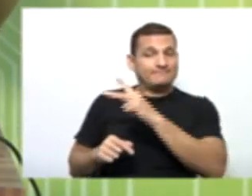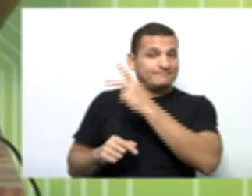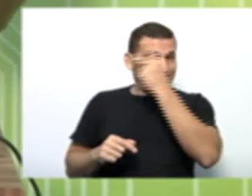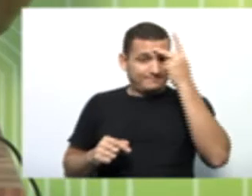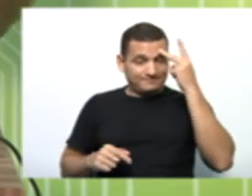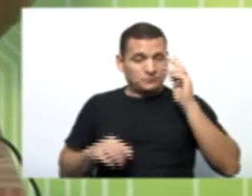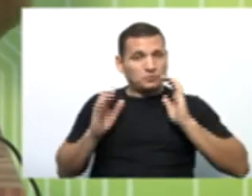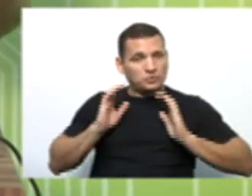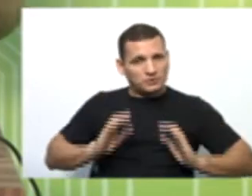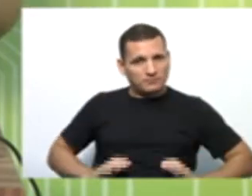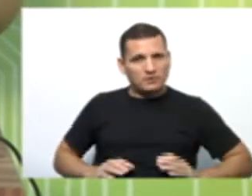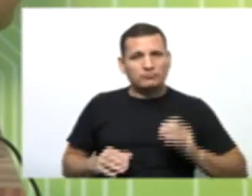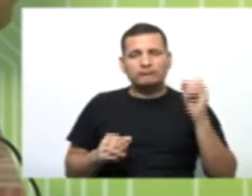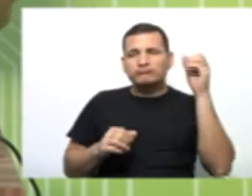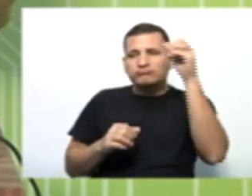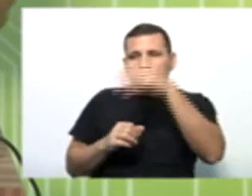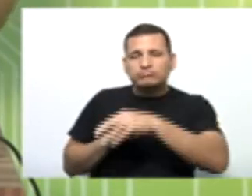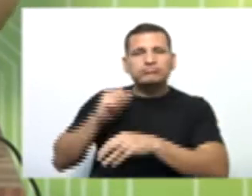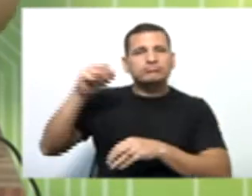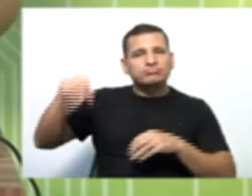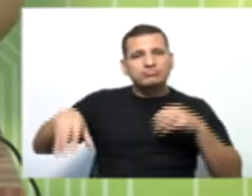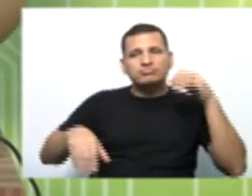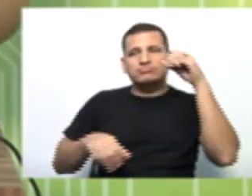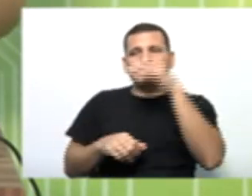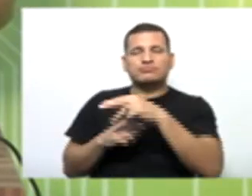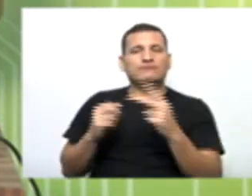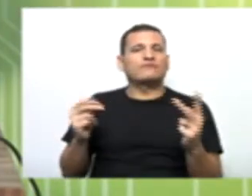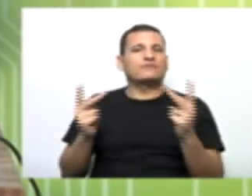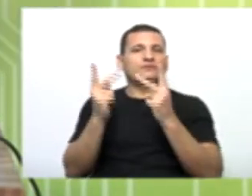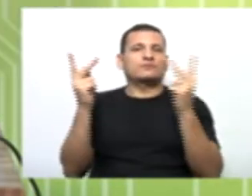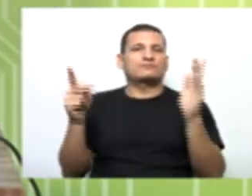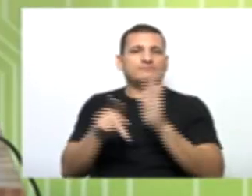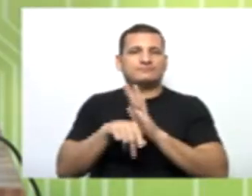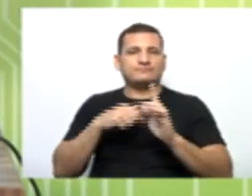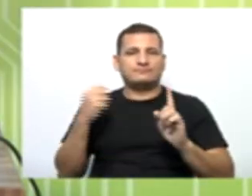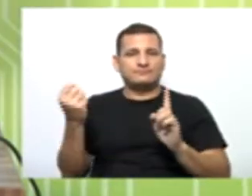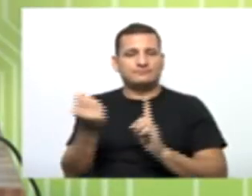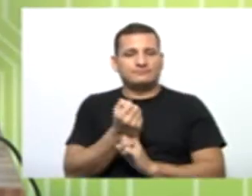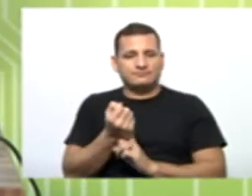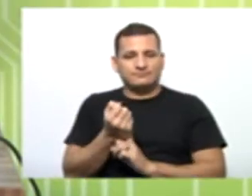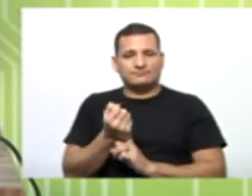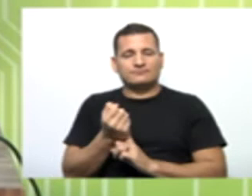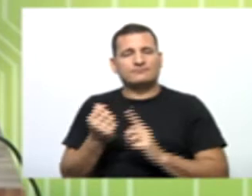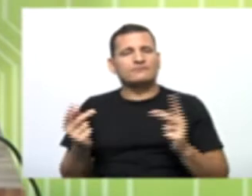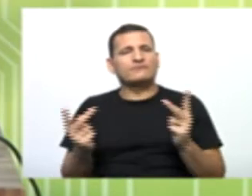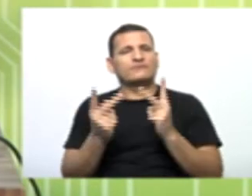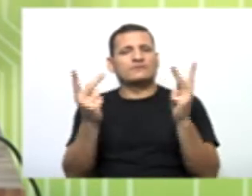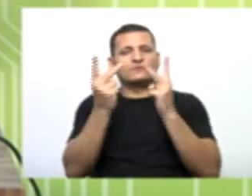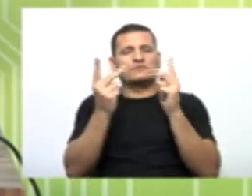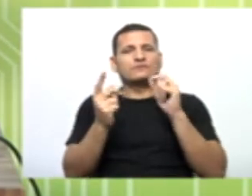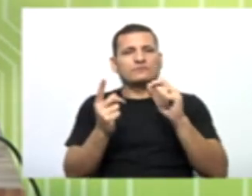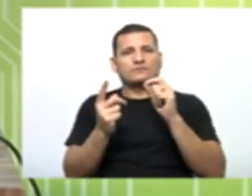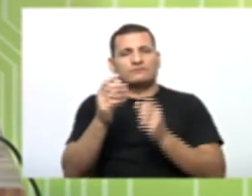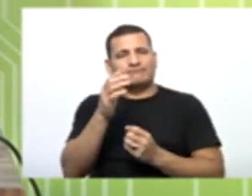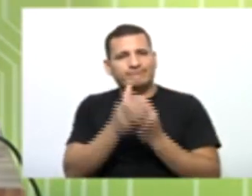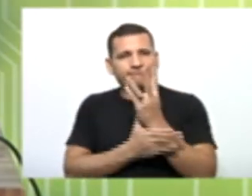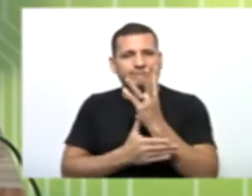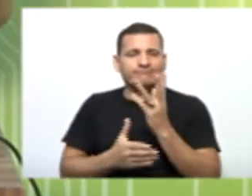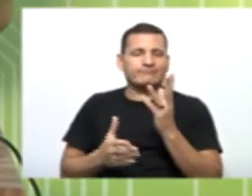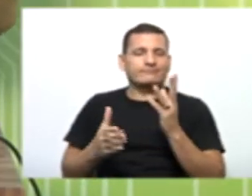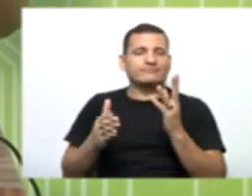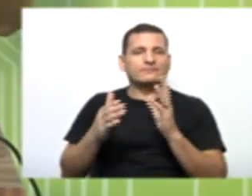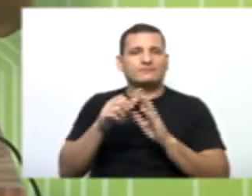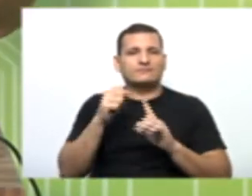pessoa aqueles valores construídos socialmente, né? Aqueles valores que foram estabelecidos pelas convenções